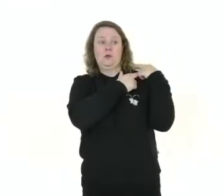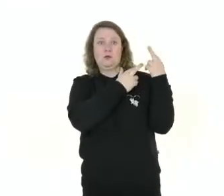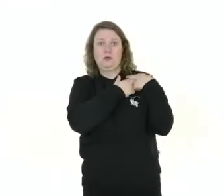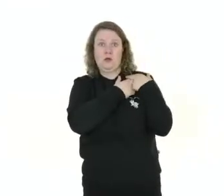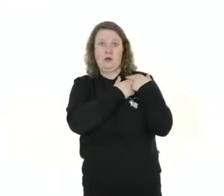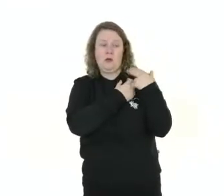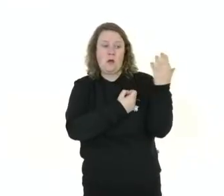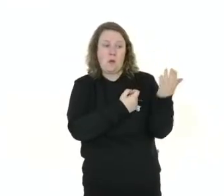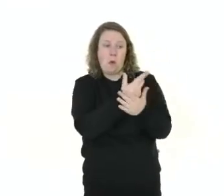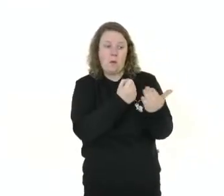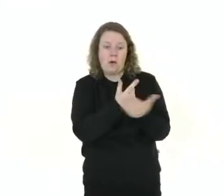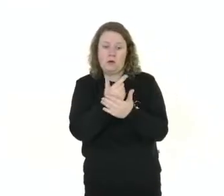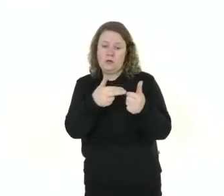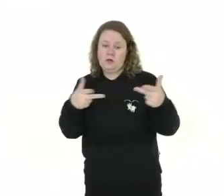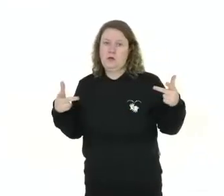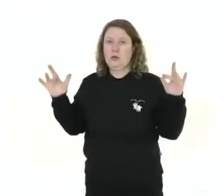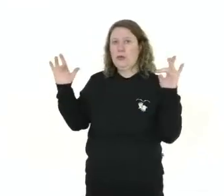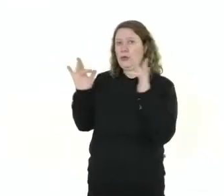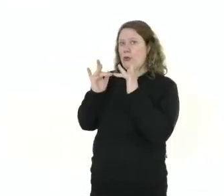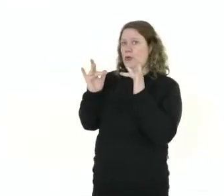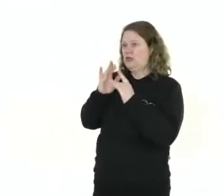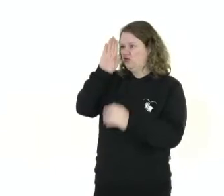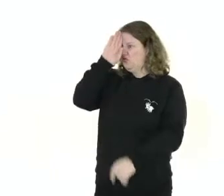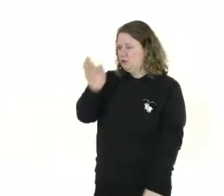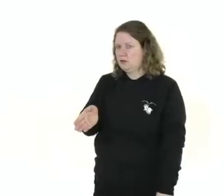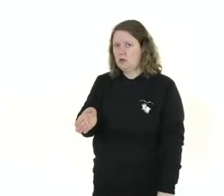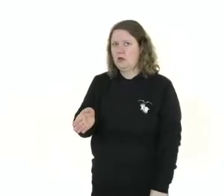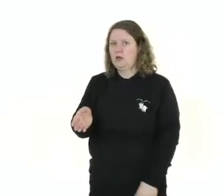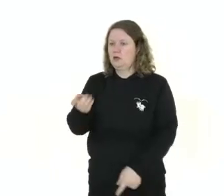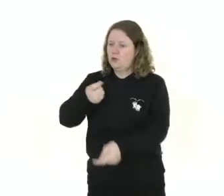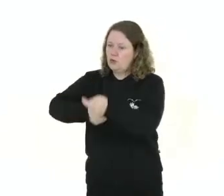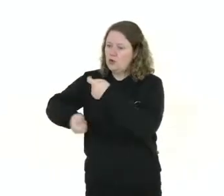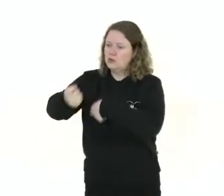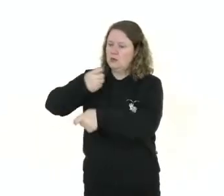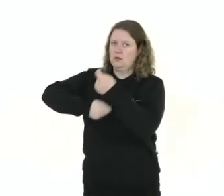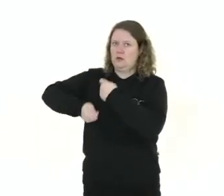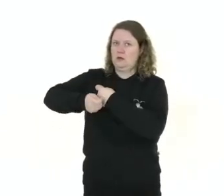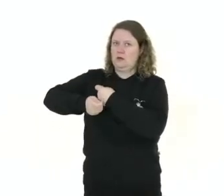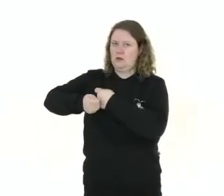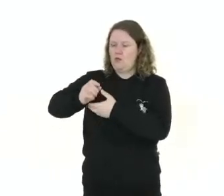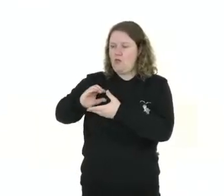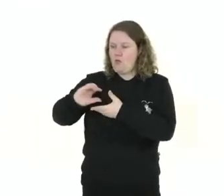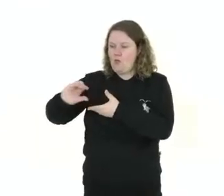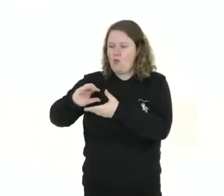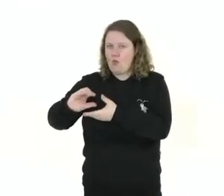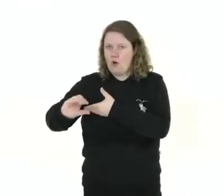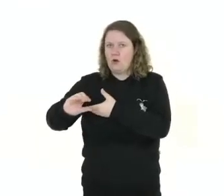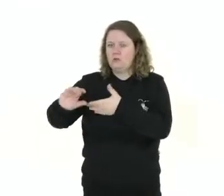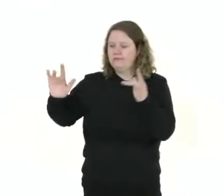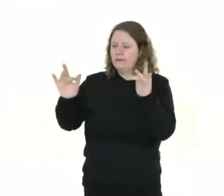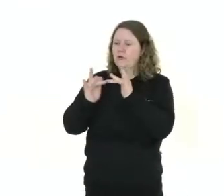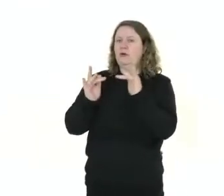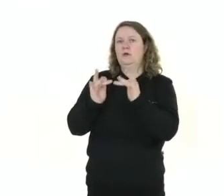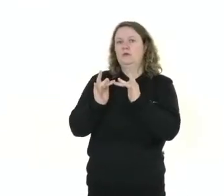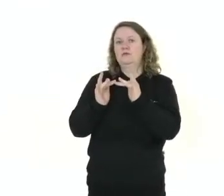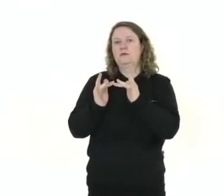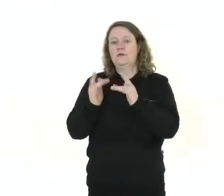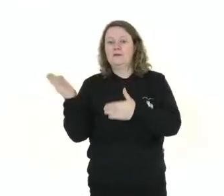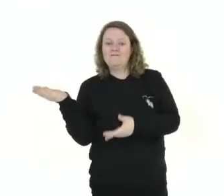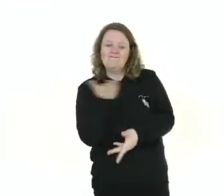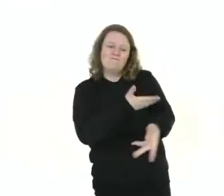financeiro, por exemplo, consegue alinhar as datas para o pagamento, os investimentos possíveis e assim por diante. Essa troca